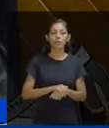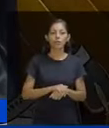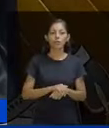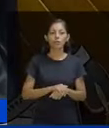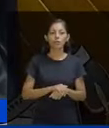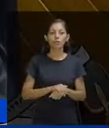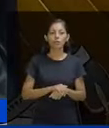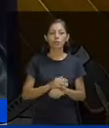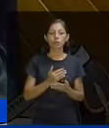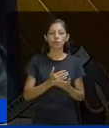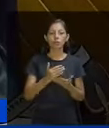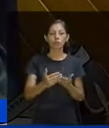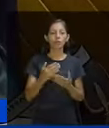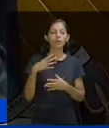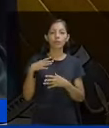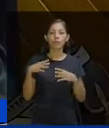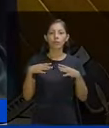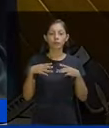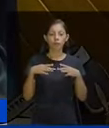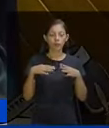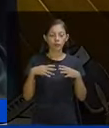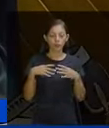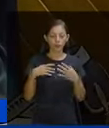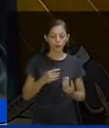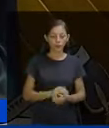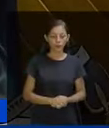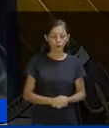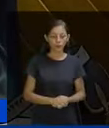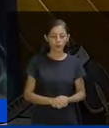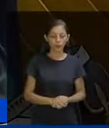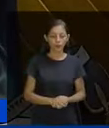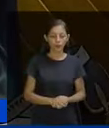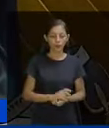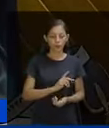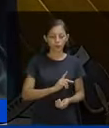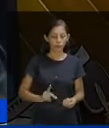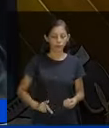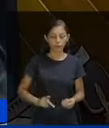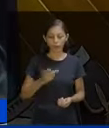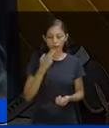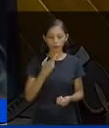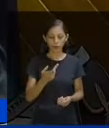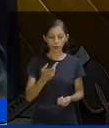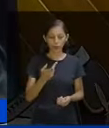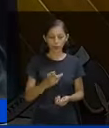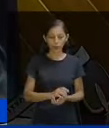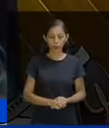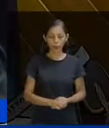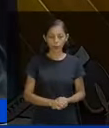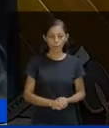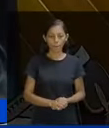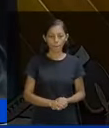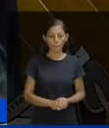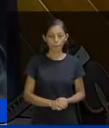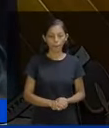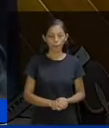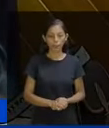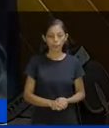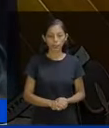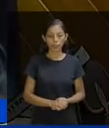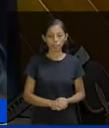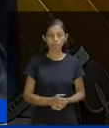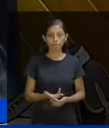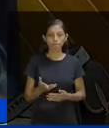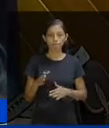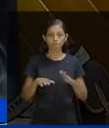Pará, permitindo parafraseá-lo, quando asseverou que é criticável a